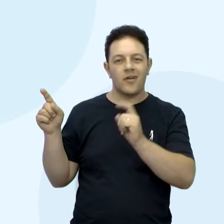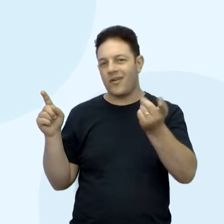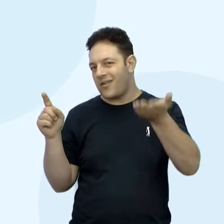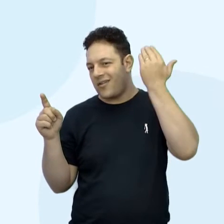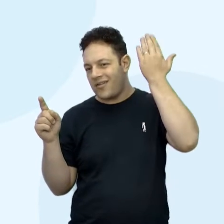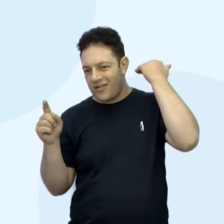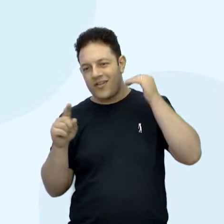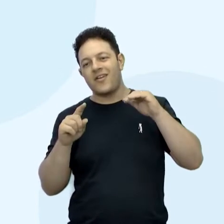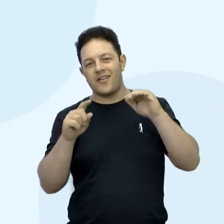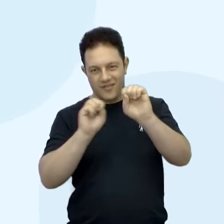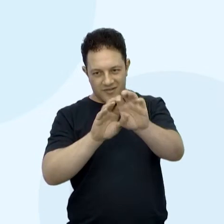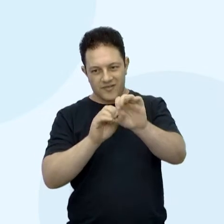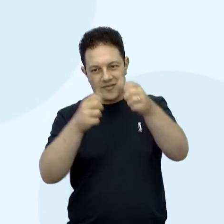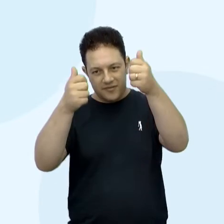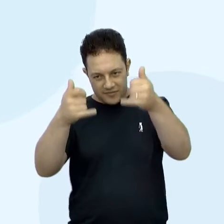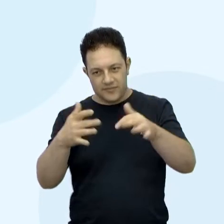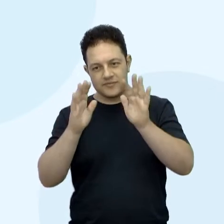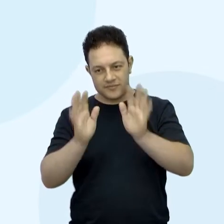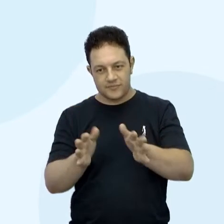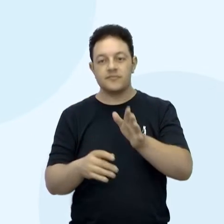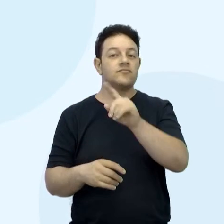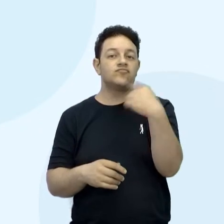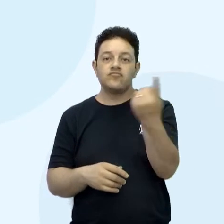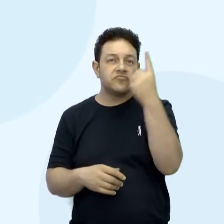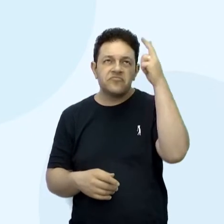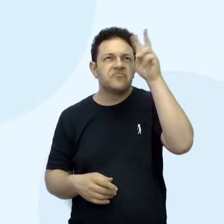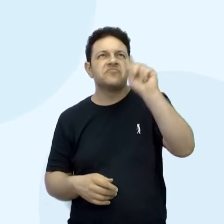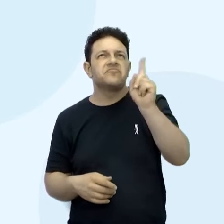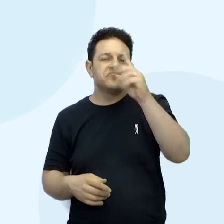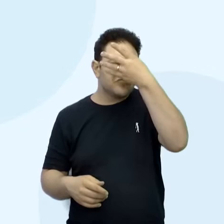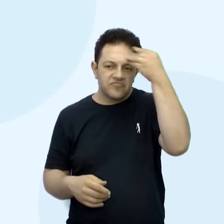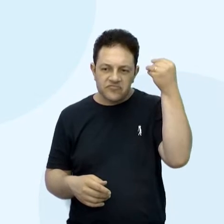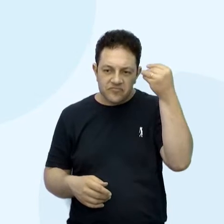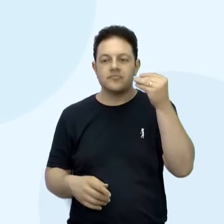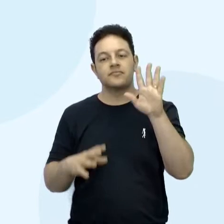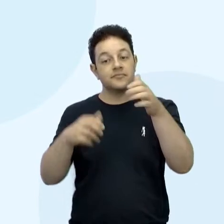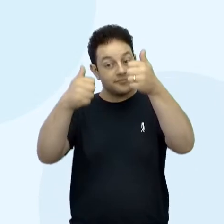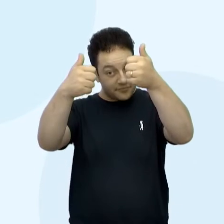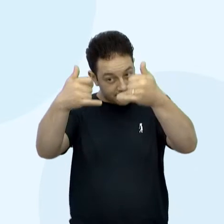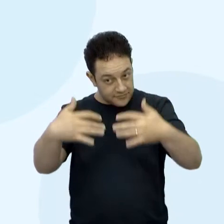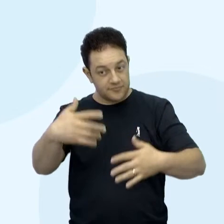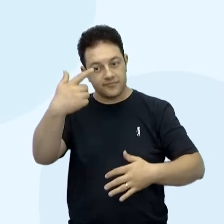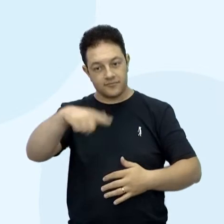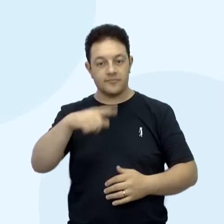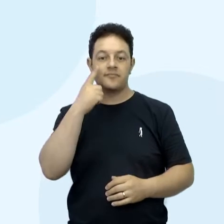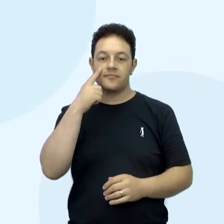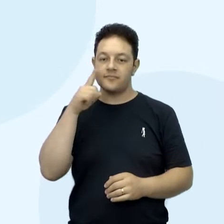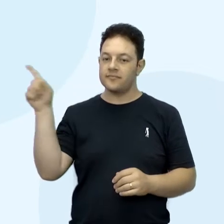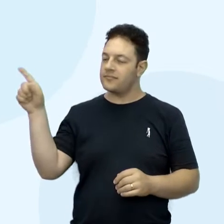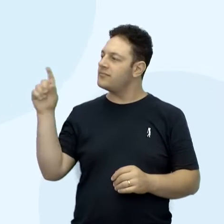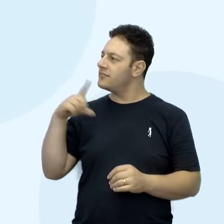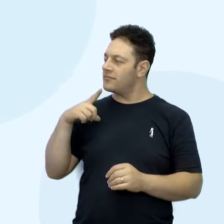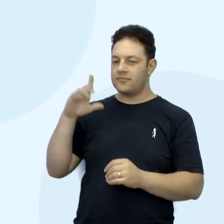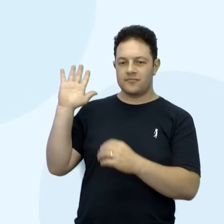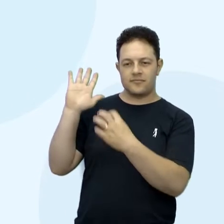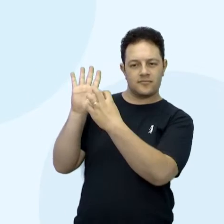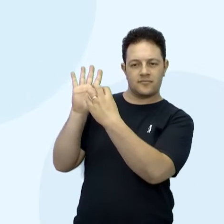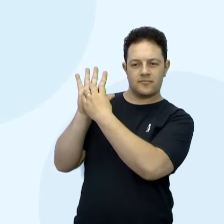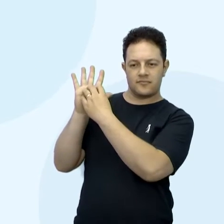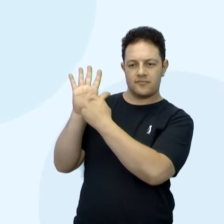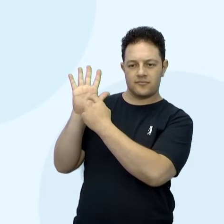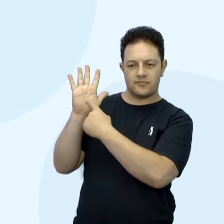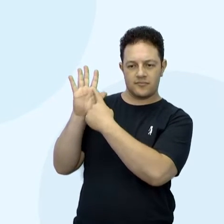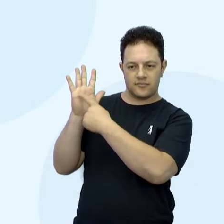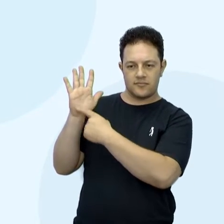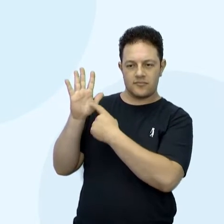aulas anteriores, você sabe. Mas, para quem não se lembra, vamos à explicação. Bem, no centro da imagem, vocês